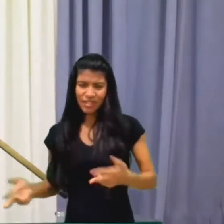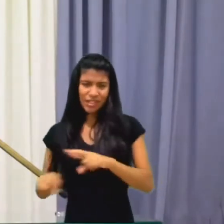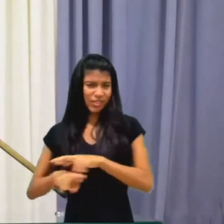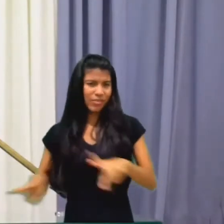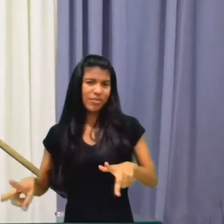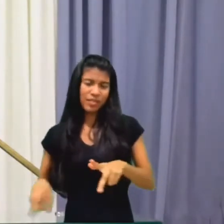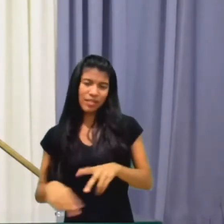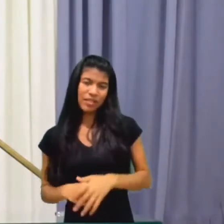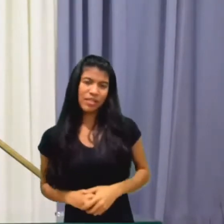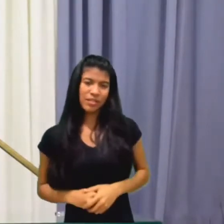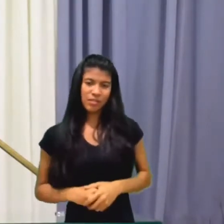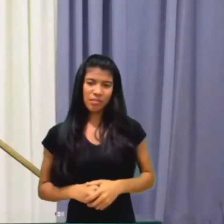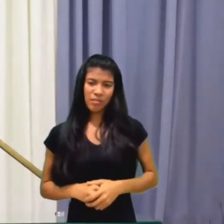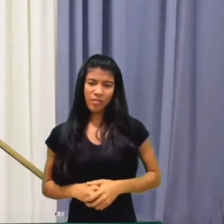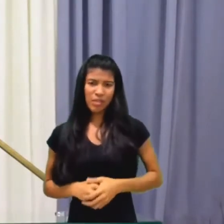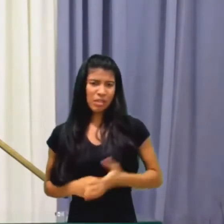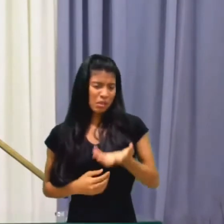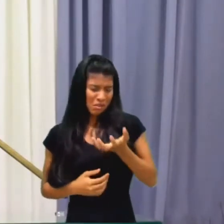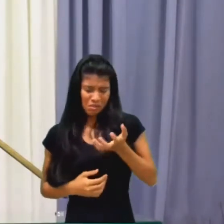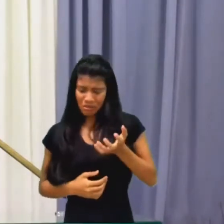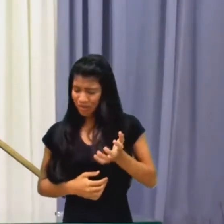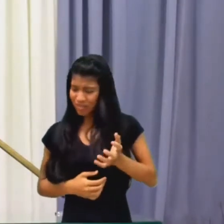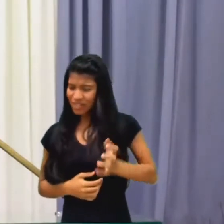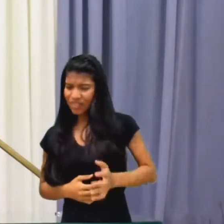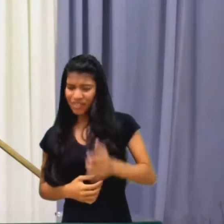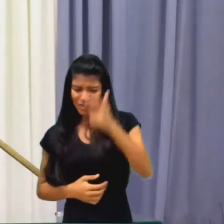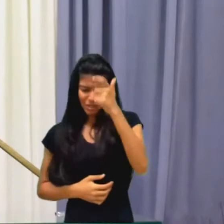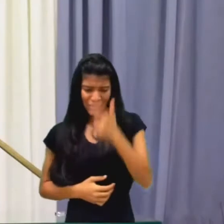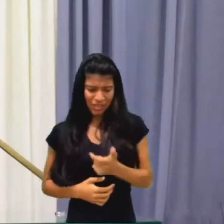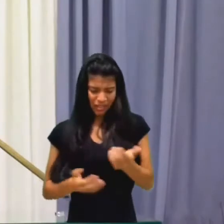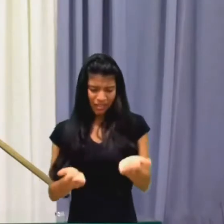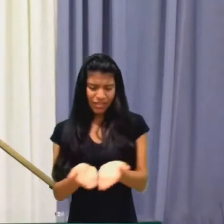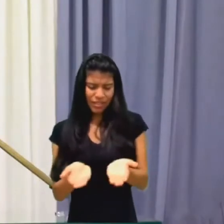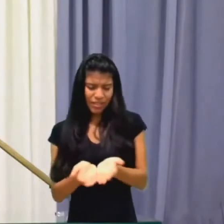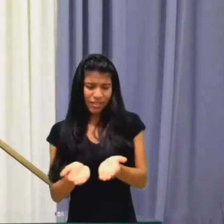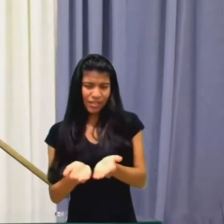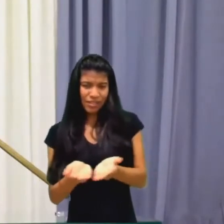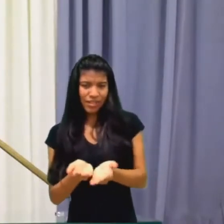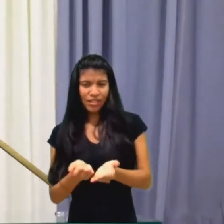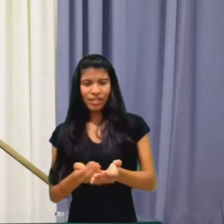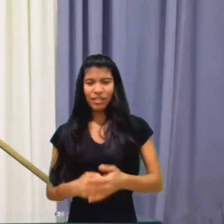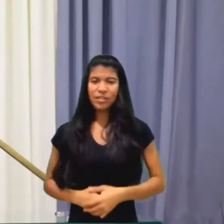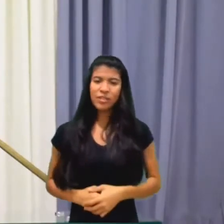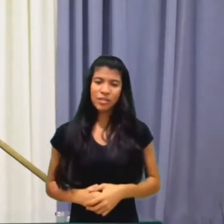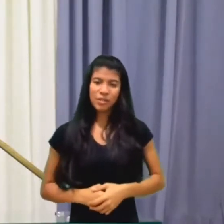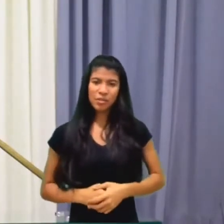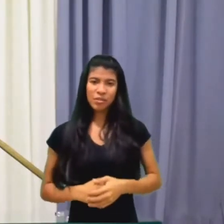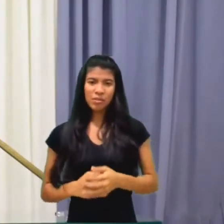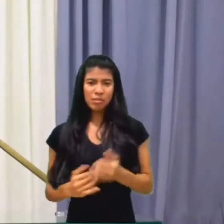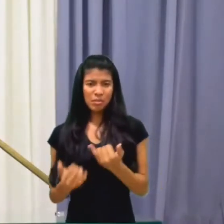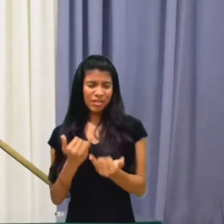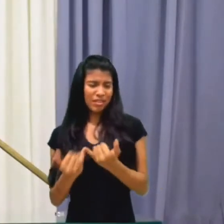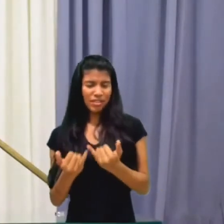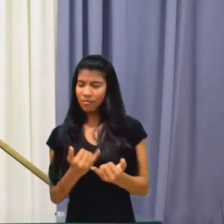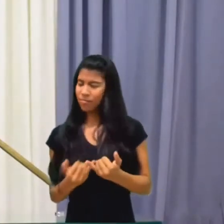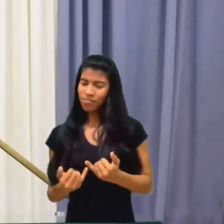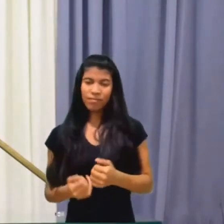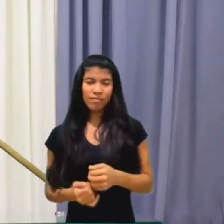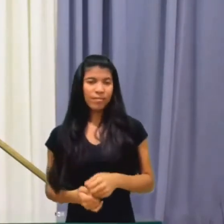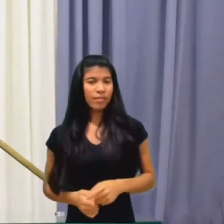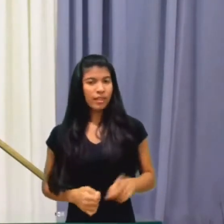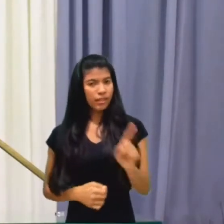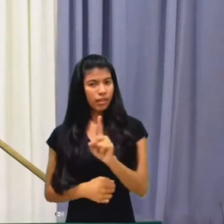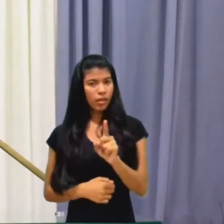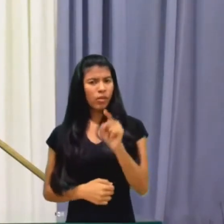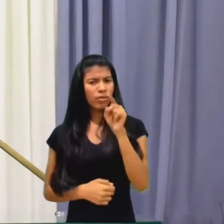diferente, eu não quero parecer que sou crente, eu não quero parecer que faço parte da igreja. Não, você é parte